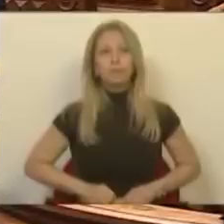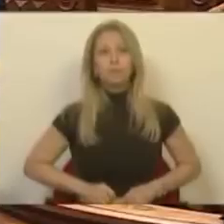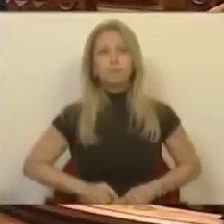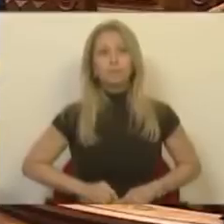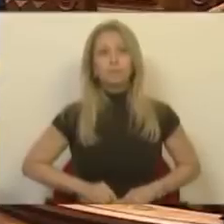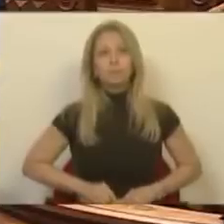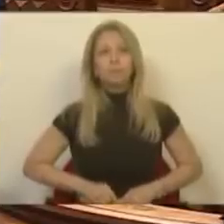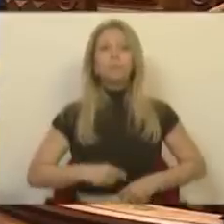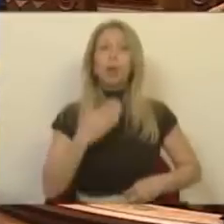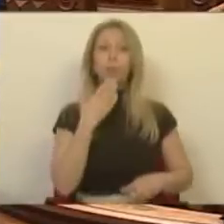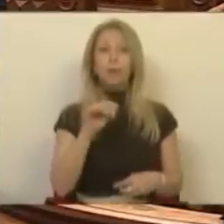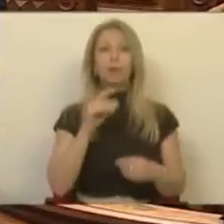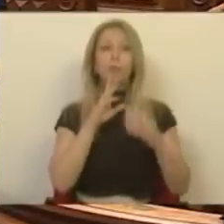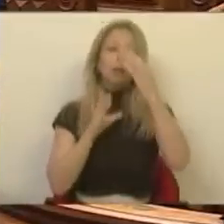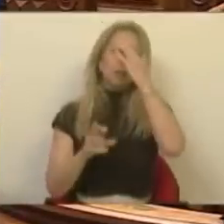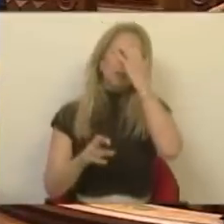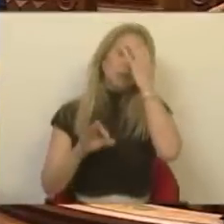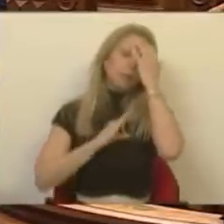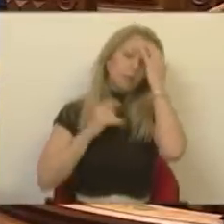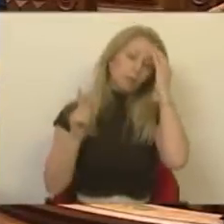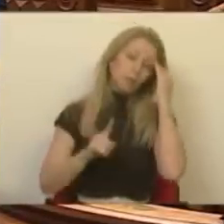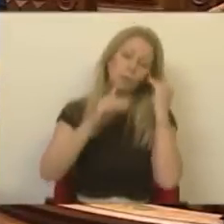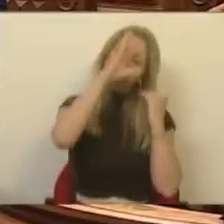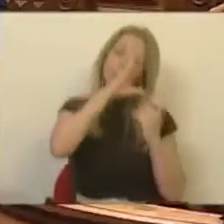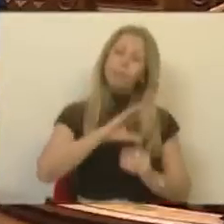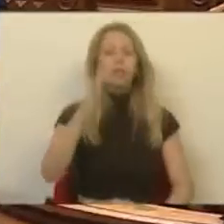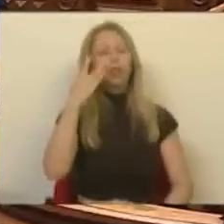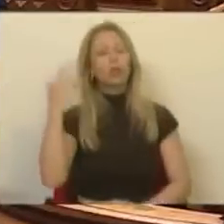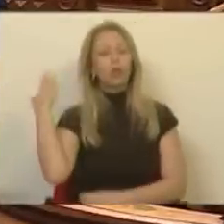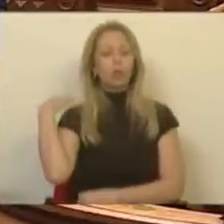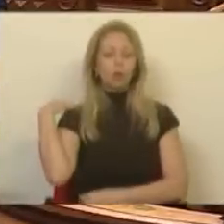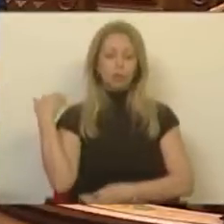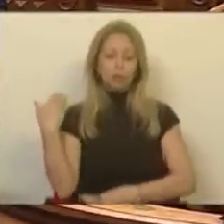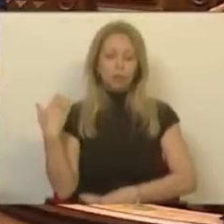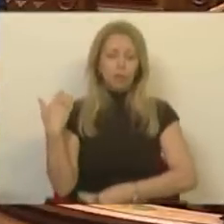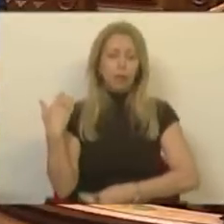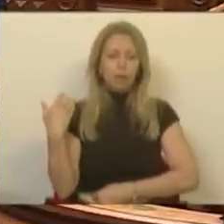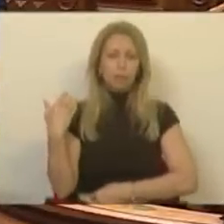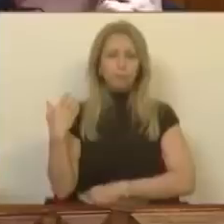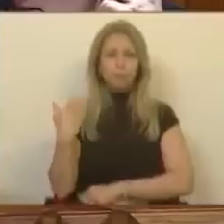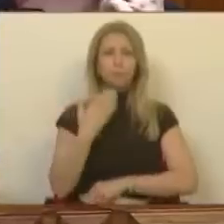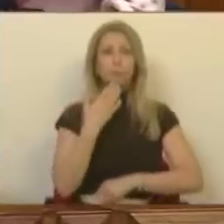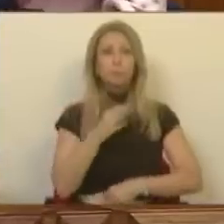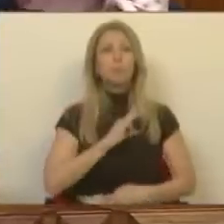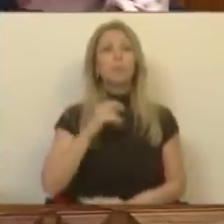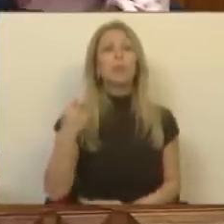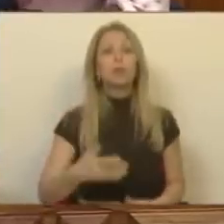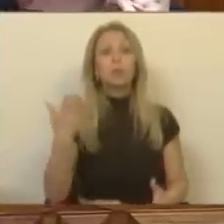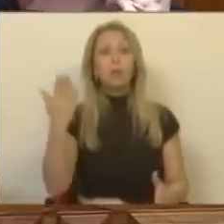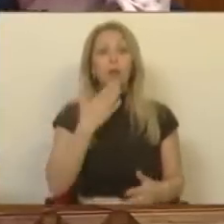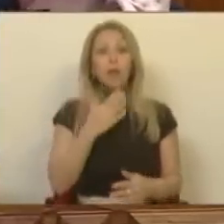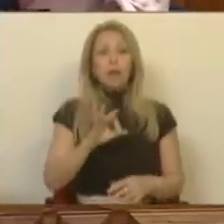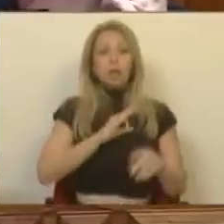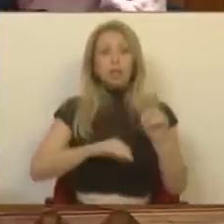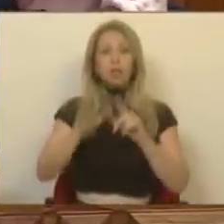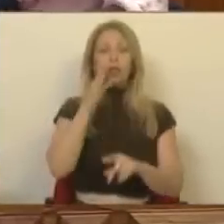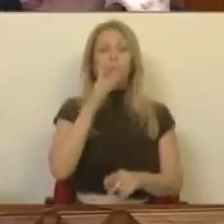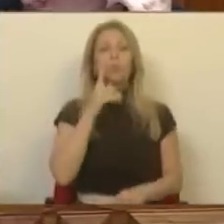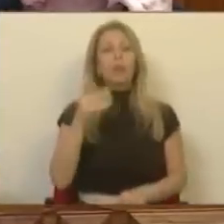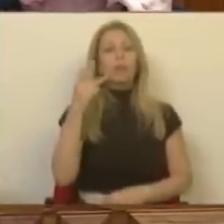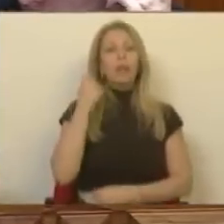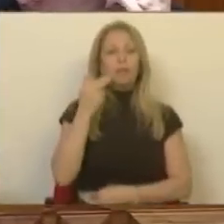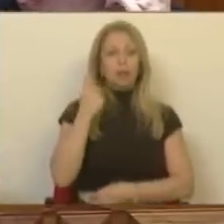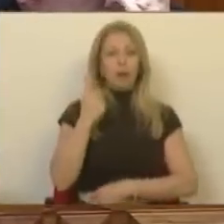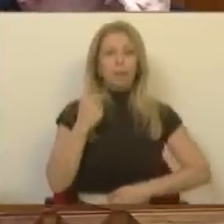para responder tem a palavra o senhor Ministro António Costa obrigado senhor presidente Muito obrigado senhor Deputado André Ventura eu